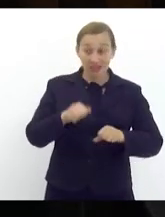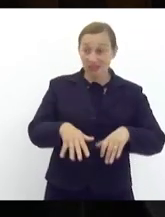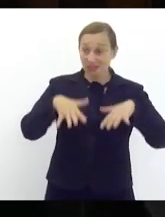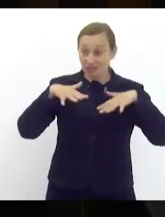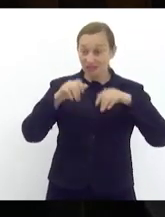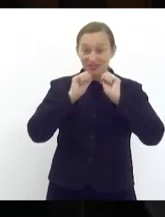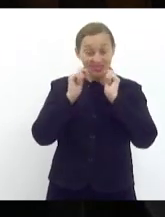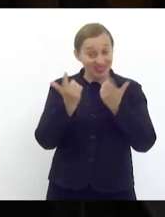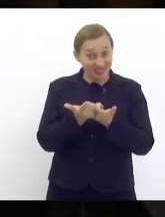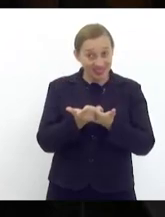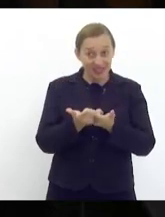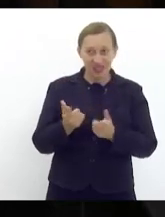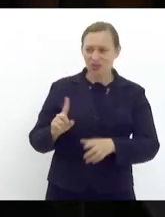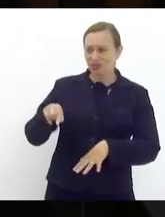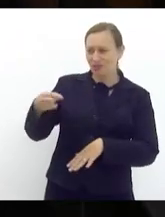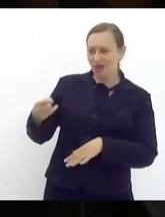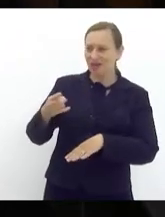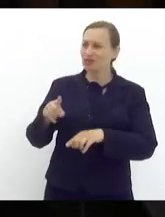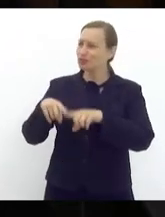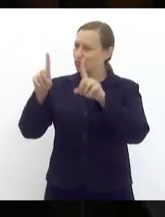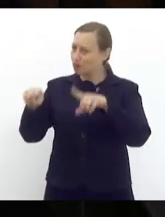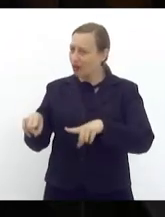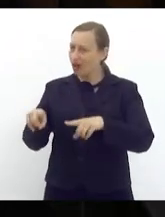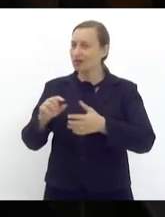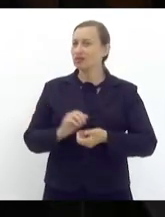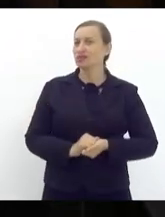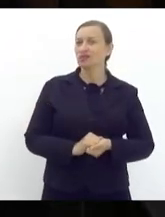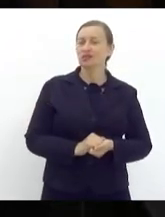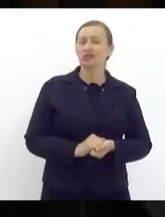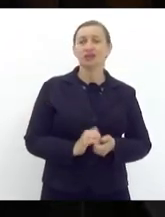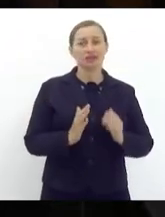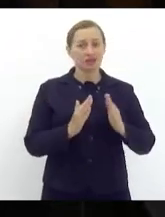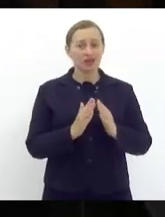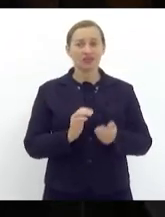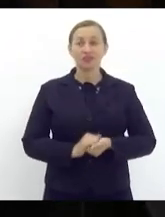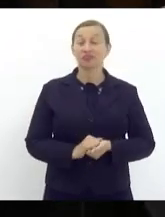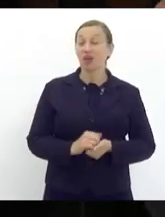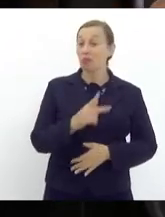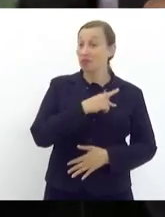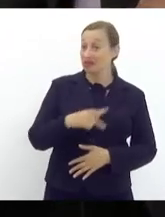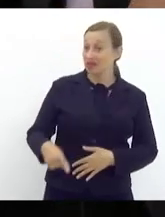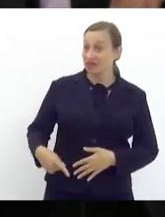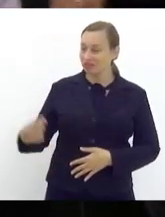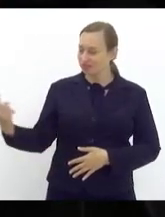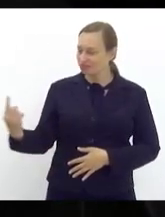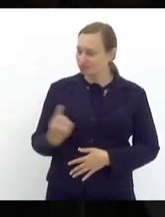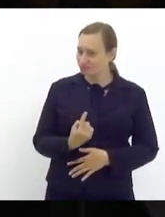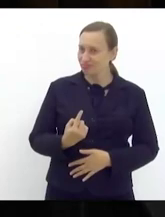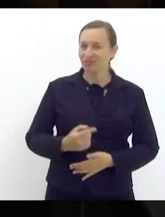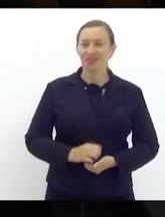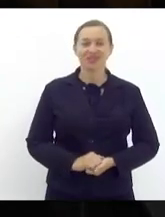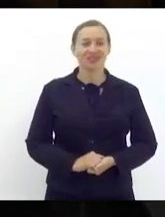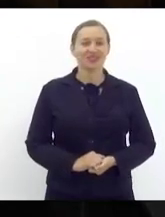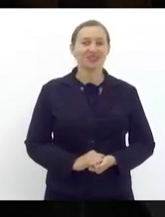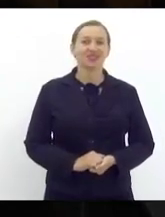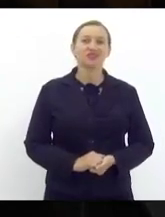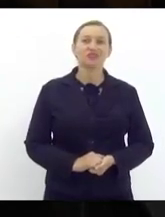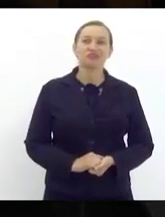Assembleia Legislativa e aos demais funcionários da casa. Presidente, venho aqui